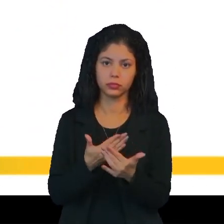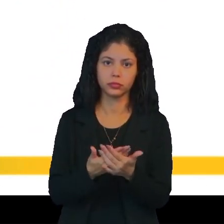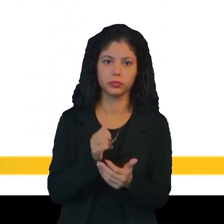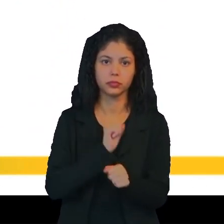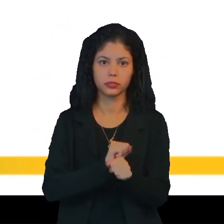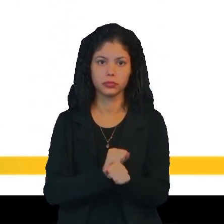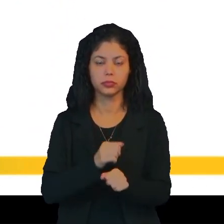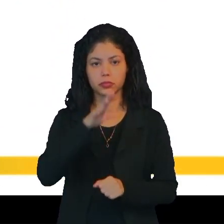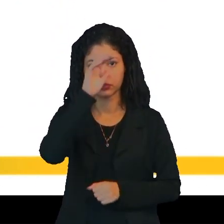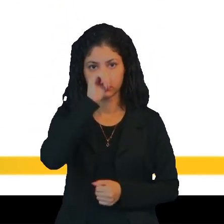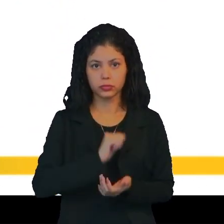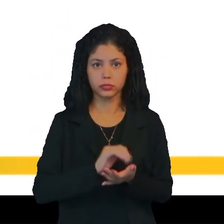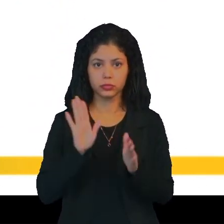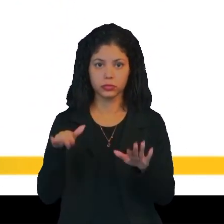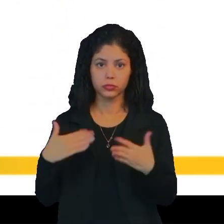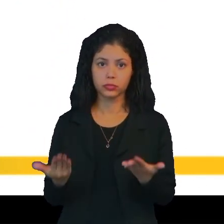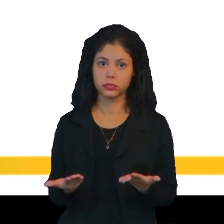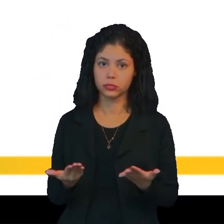Eu espero que vocês tenham aprendido.